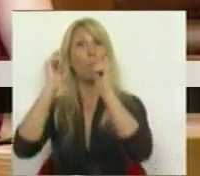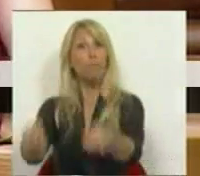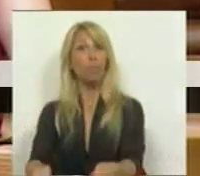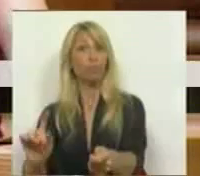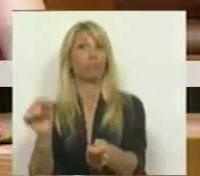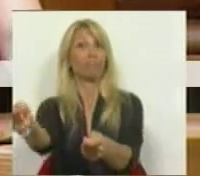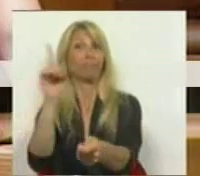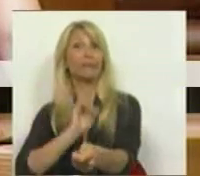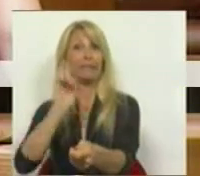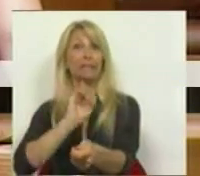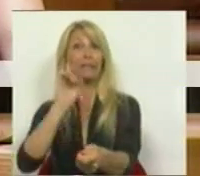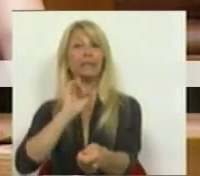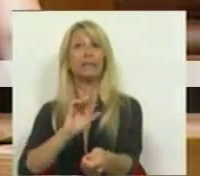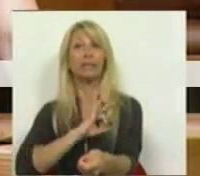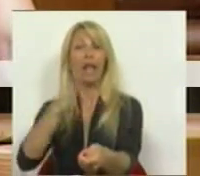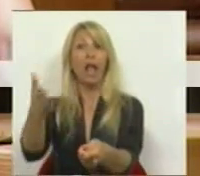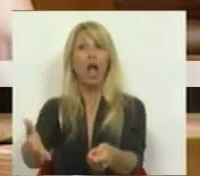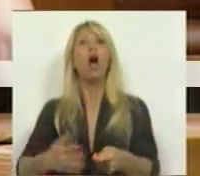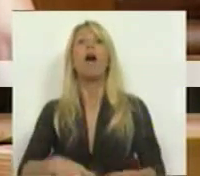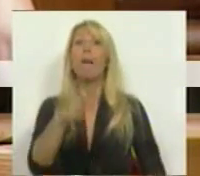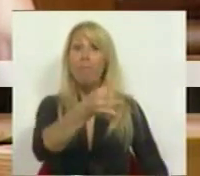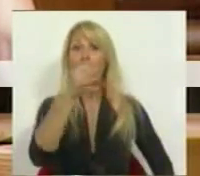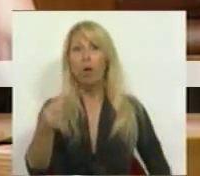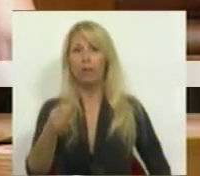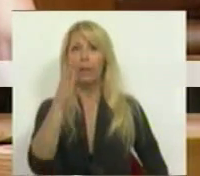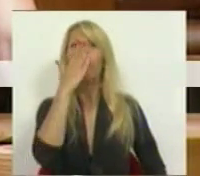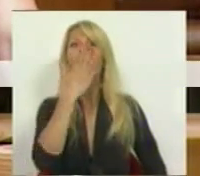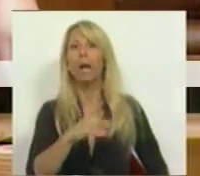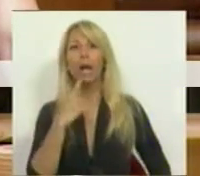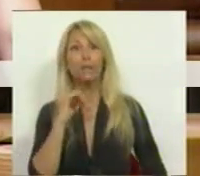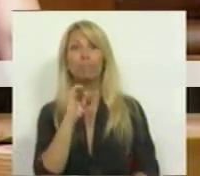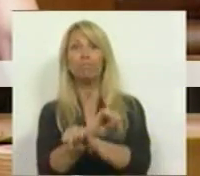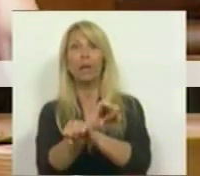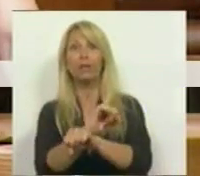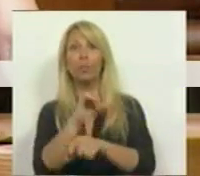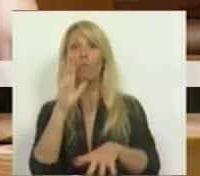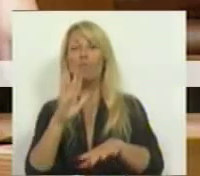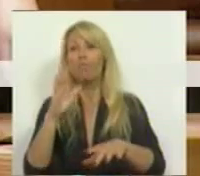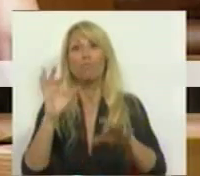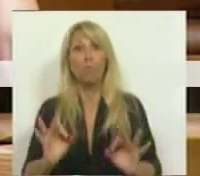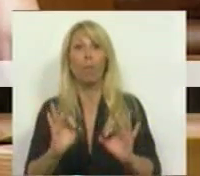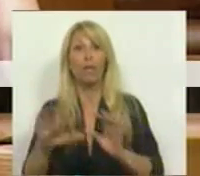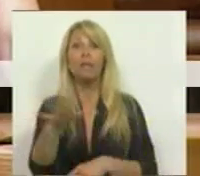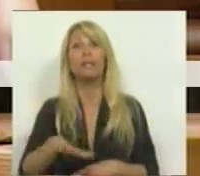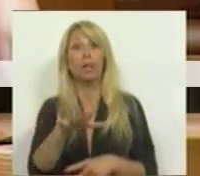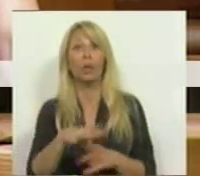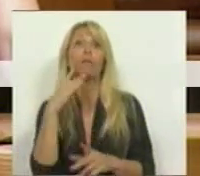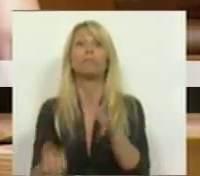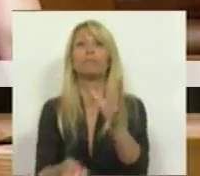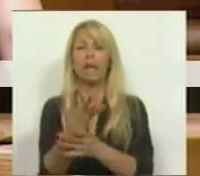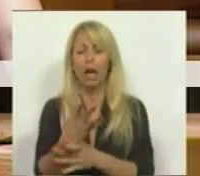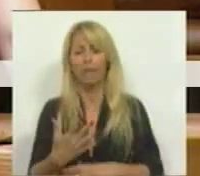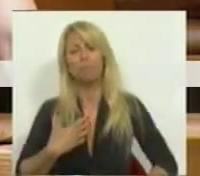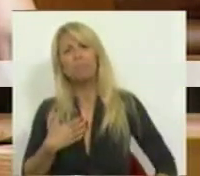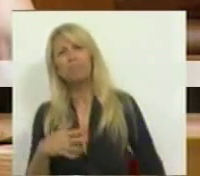Portas parece ter sido apanhado na sua própria ratoeira. À primeira vista, o papel do CDS no Governo